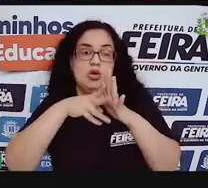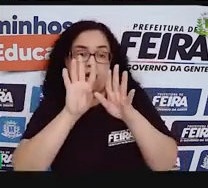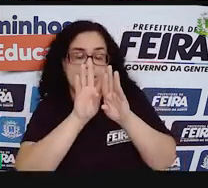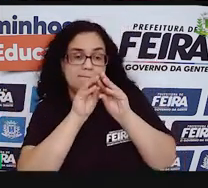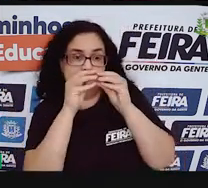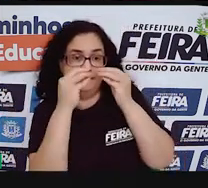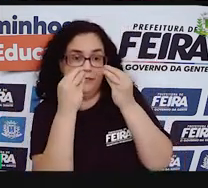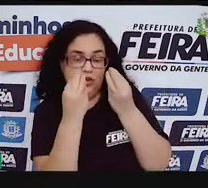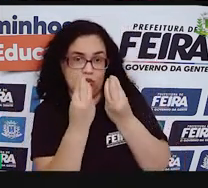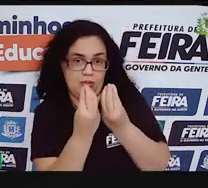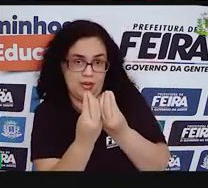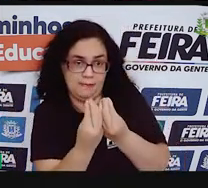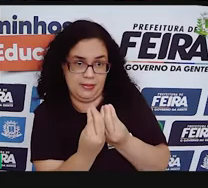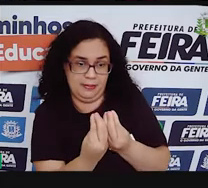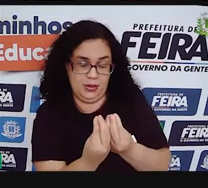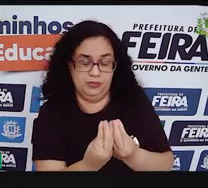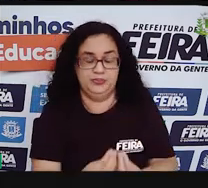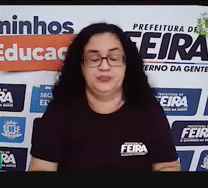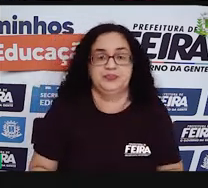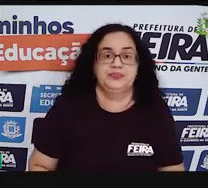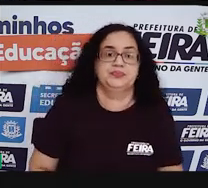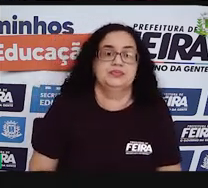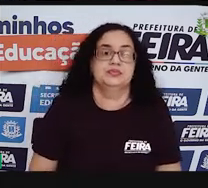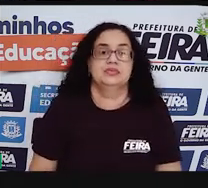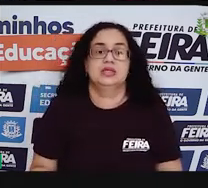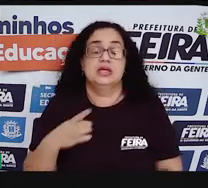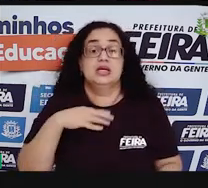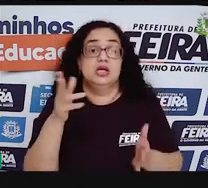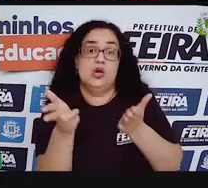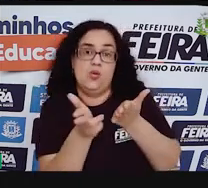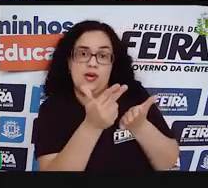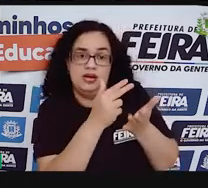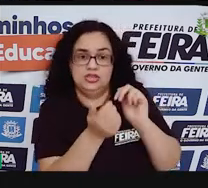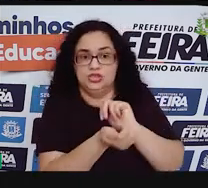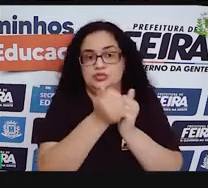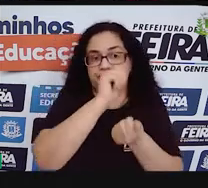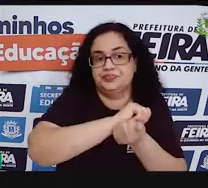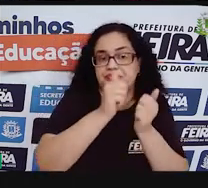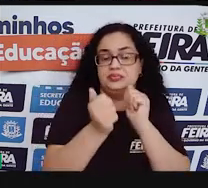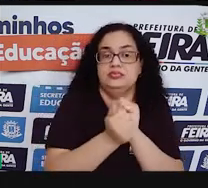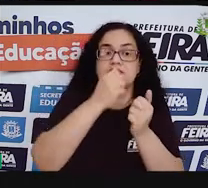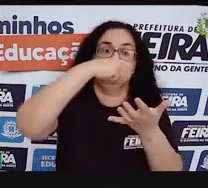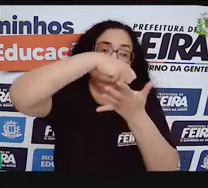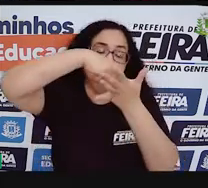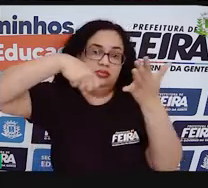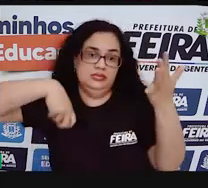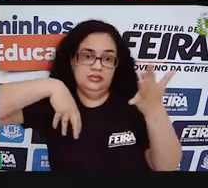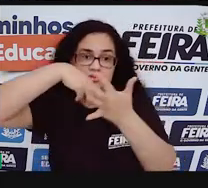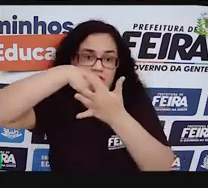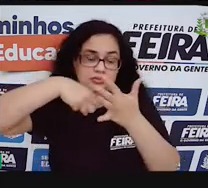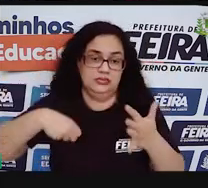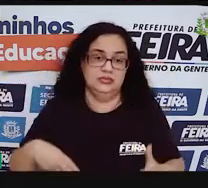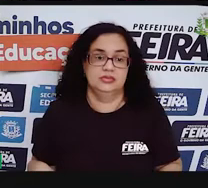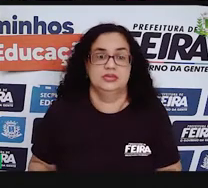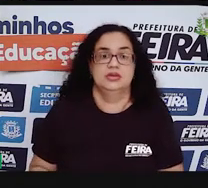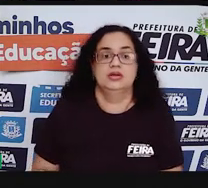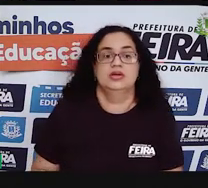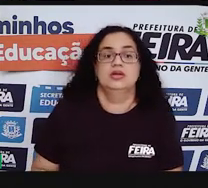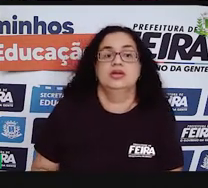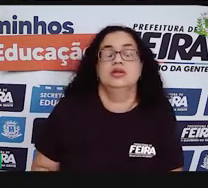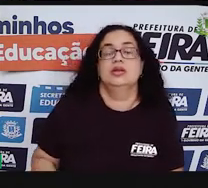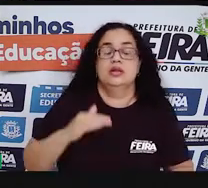significa literalmente dobrar papel. É uma arte, né? Uma atividade desenvolvida aí, muito